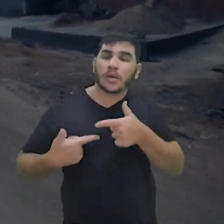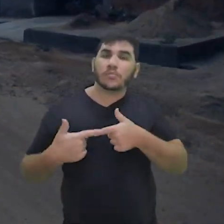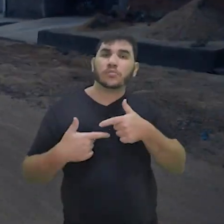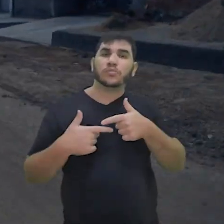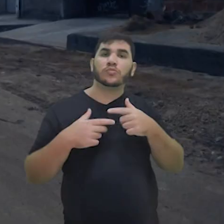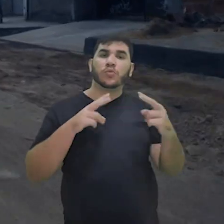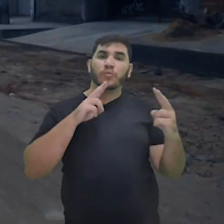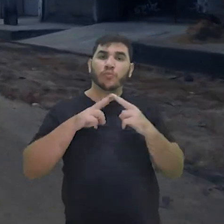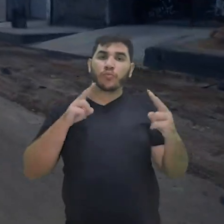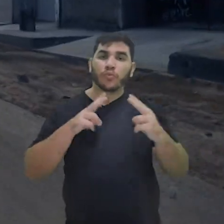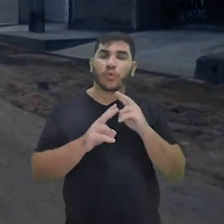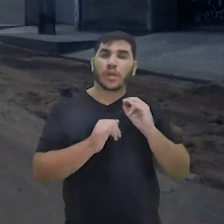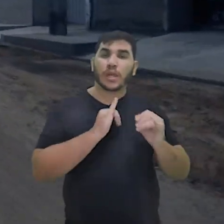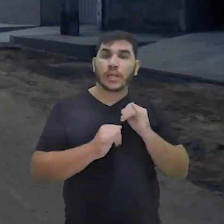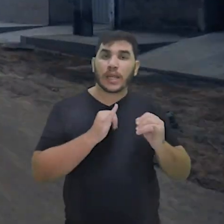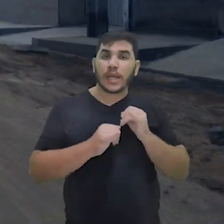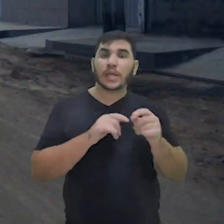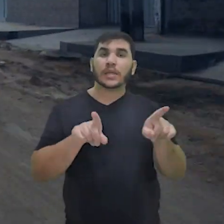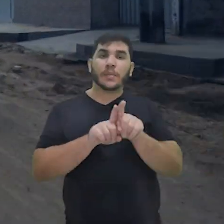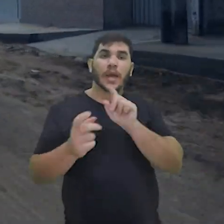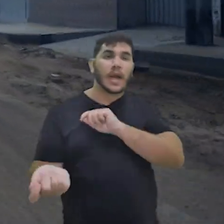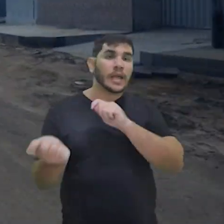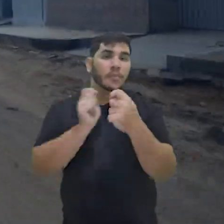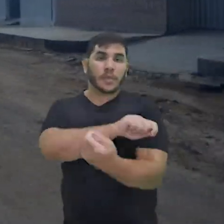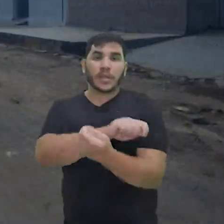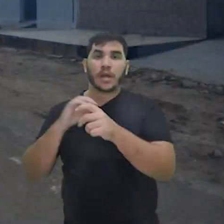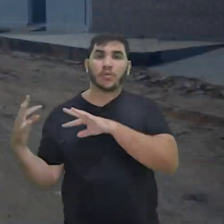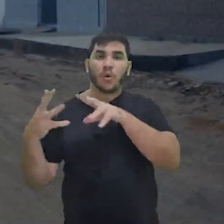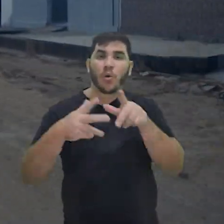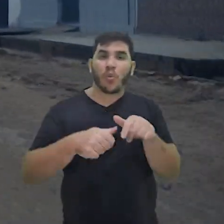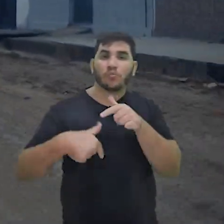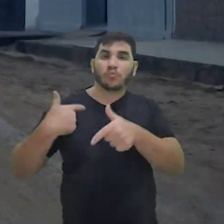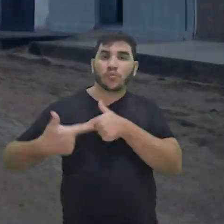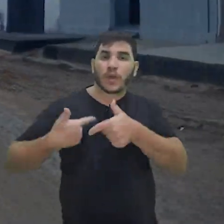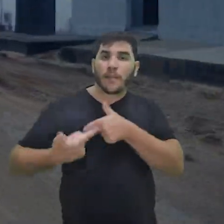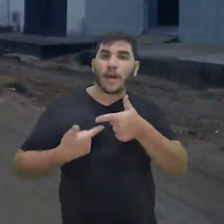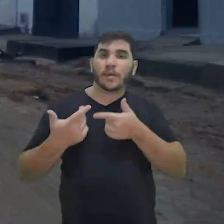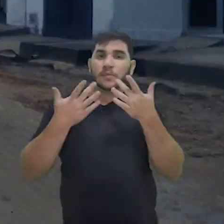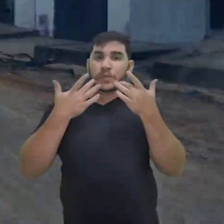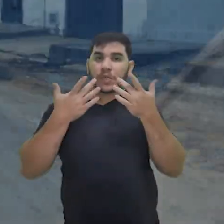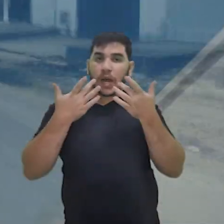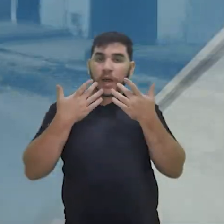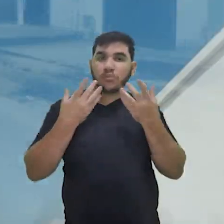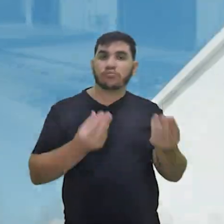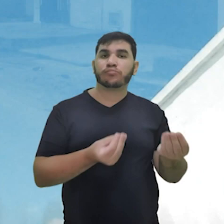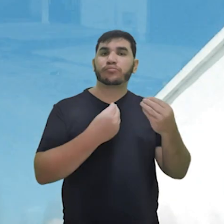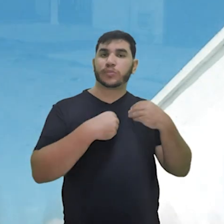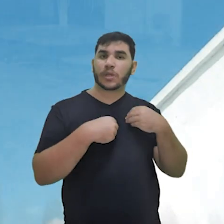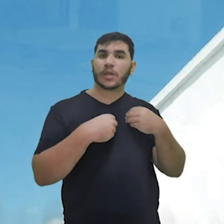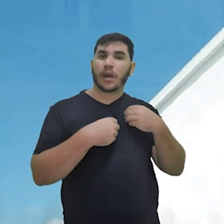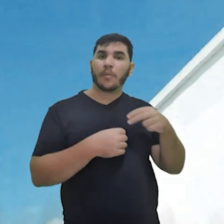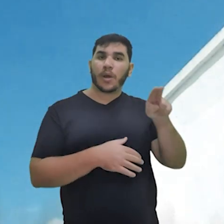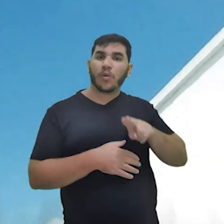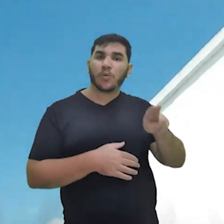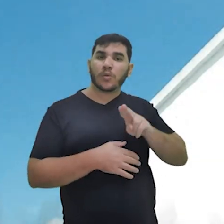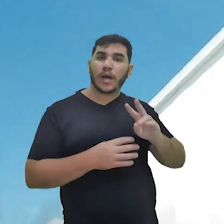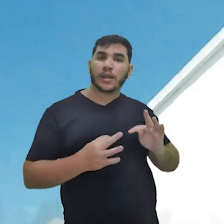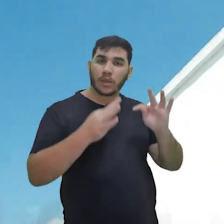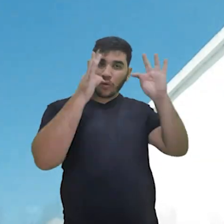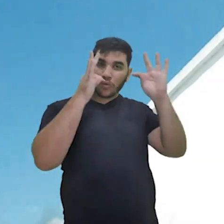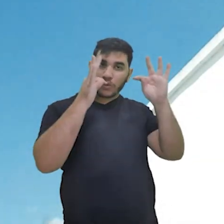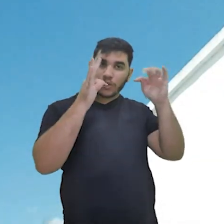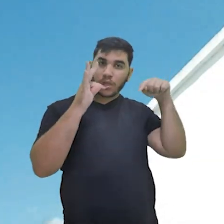essas ferramentas e dispositivos, penso em utilizar isso agora a nosso favor, né? Altemar de Monteiro. Todas essas tecnologias que nos